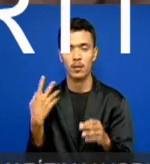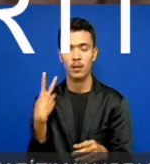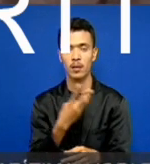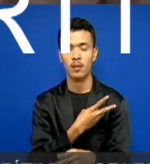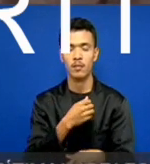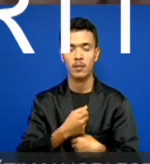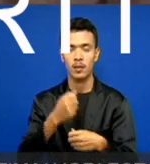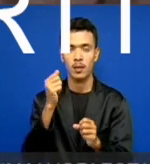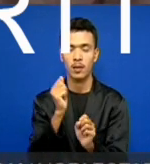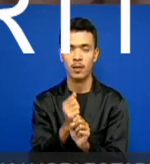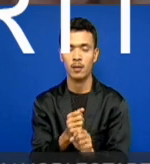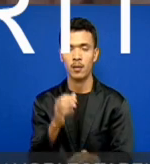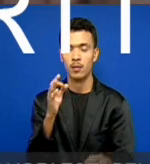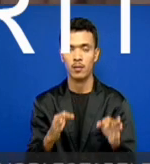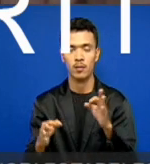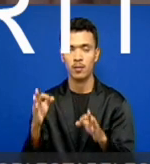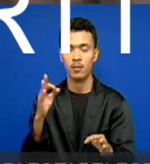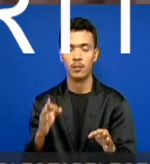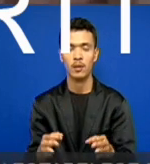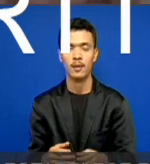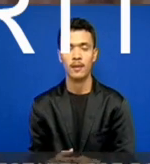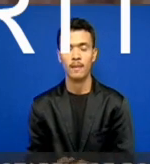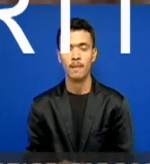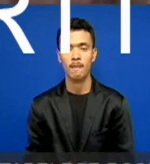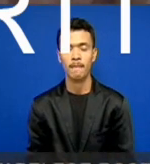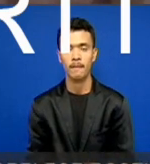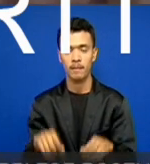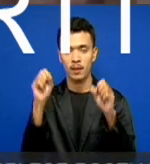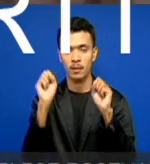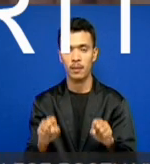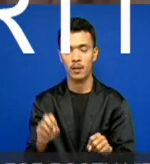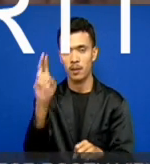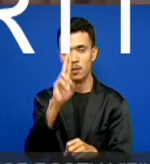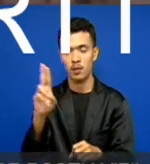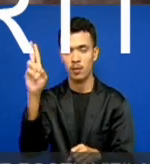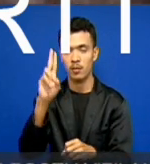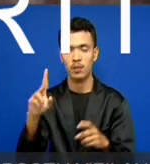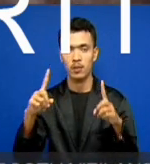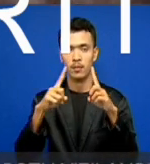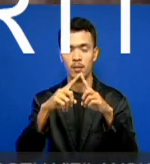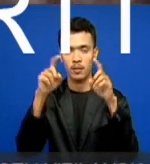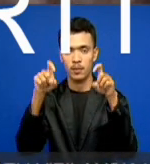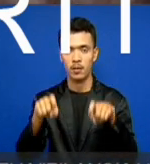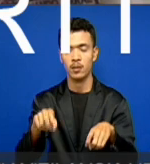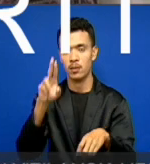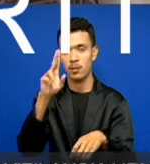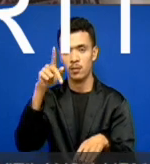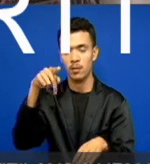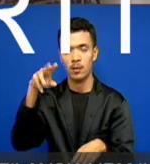atribuição atu ne oficializa, ho ne bele utiliza ba necessidade de ma ka UPM precisa ia